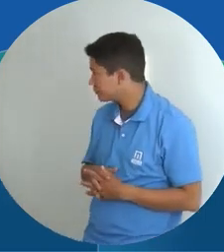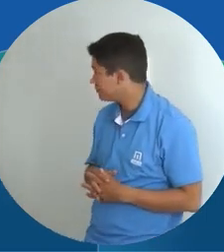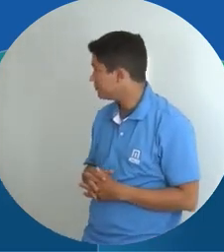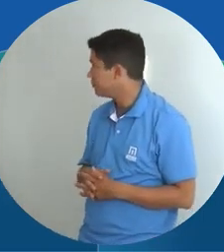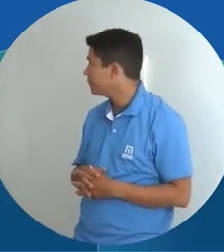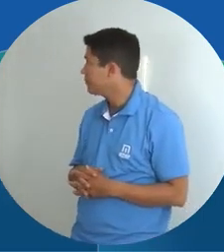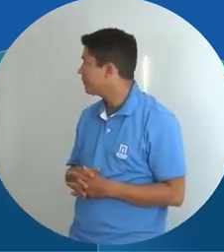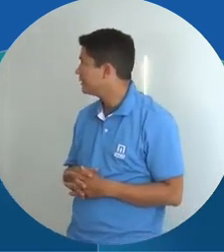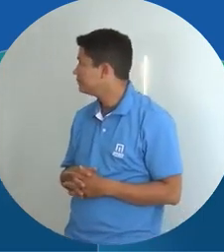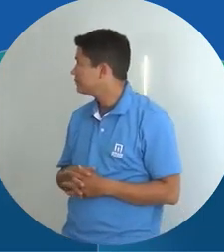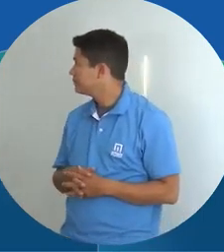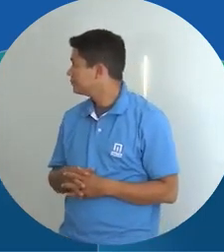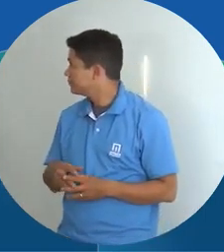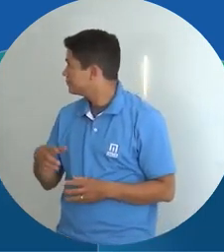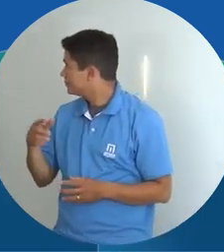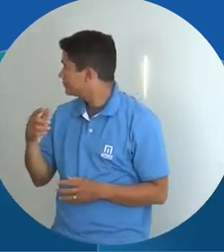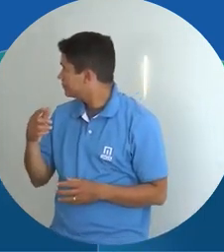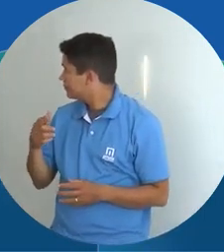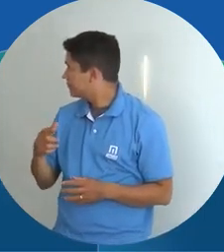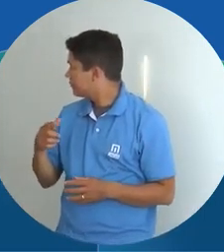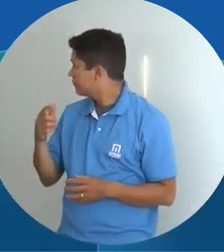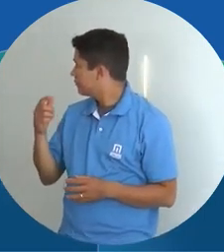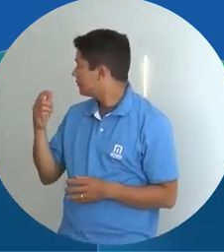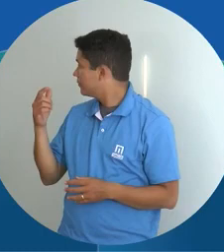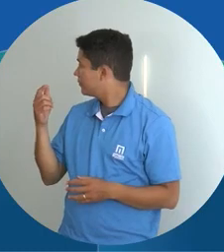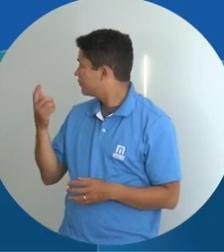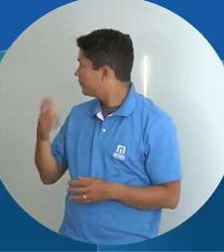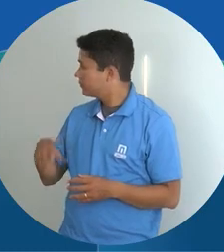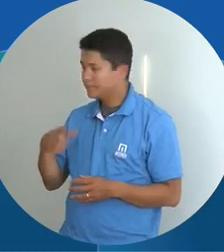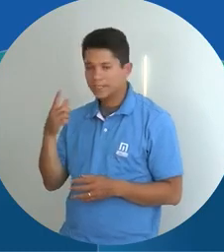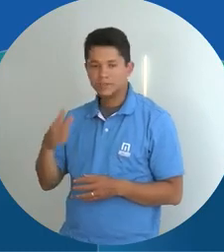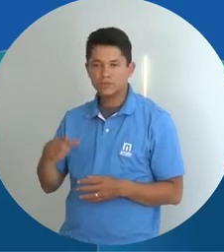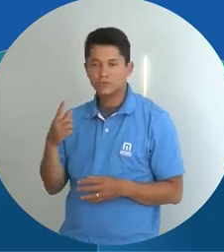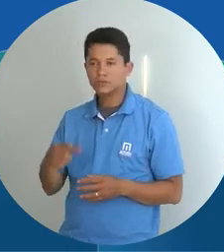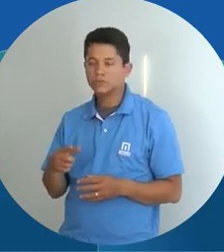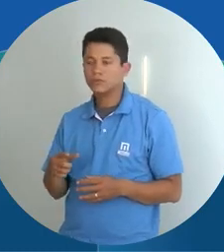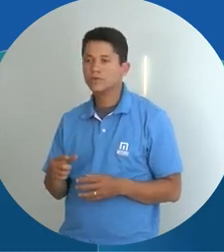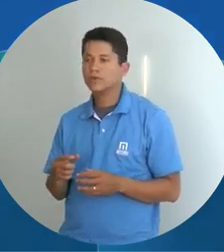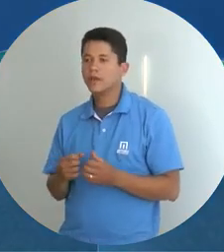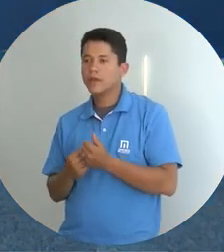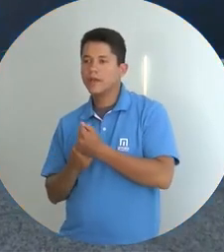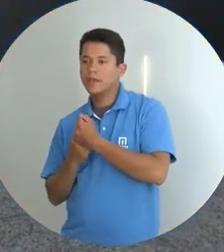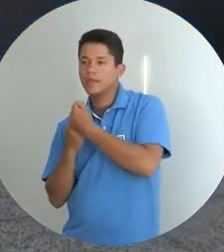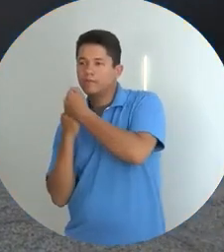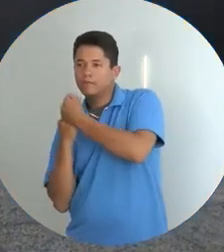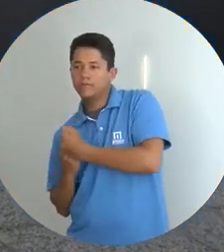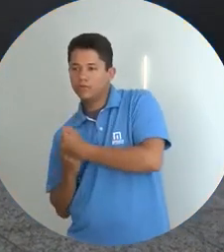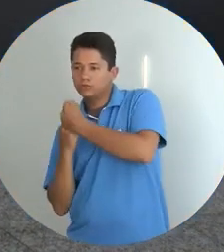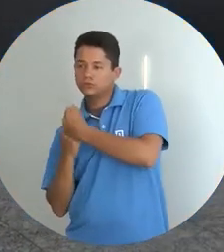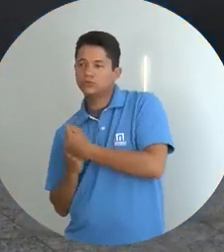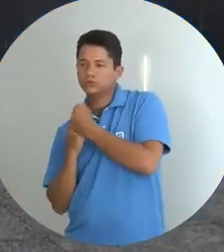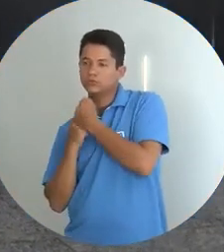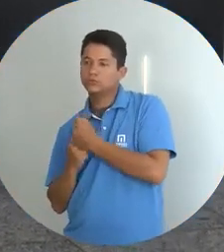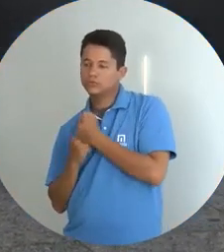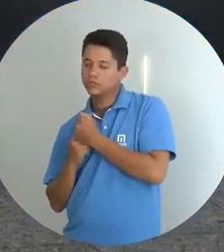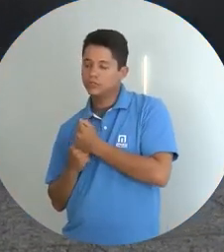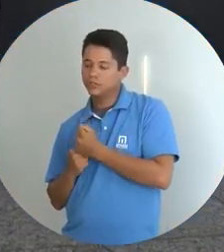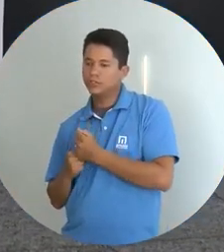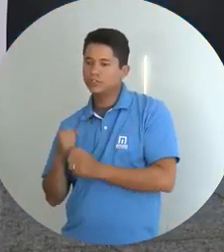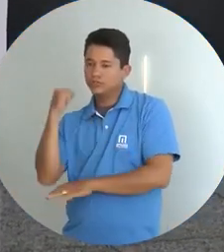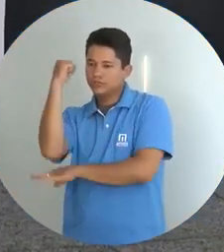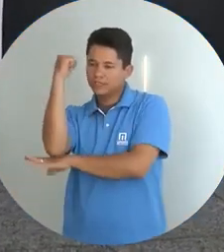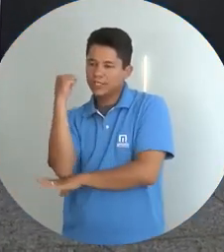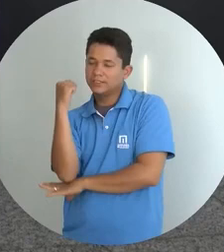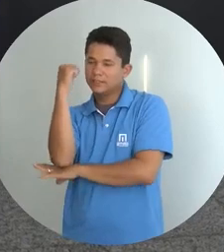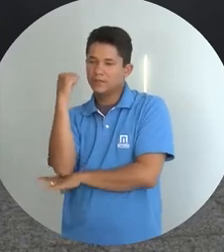Bom, esse aqui já é um reforço de fundação do prédio da Secretaria